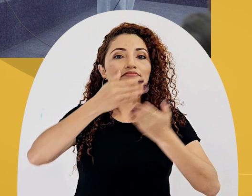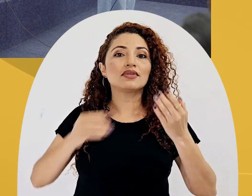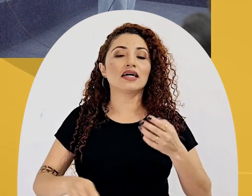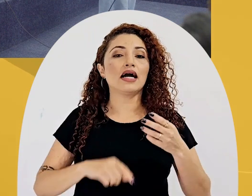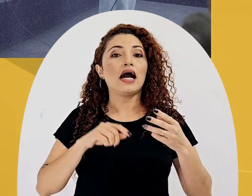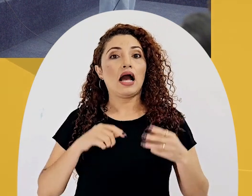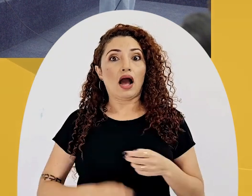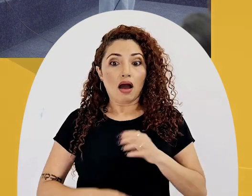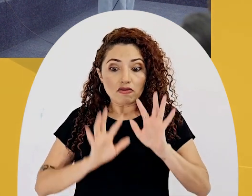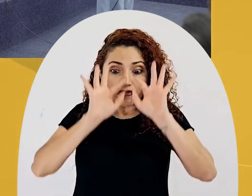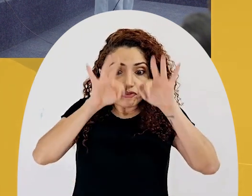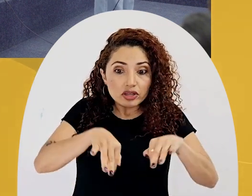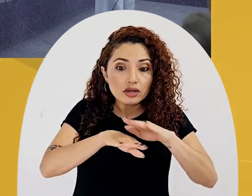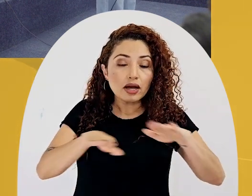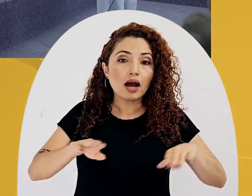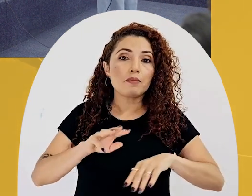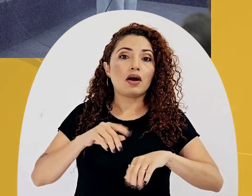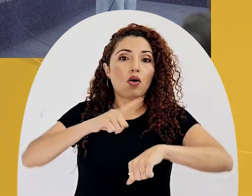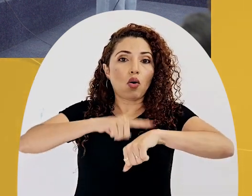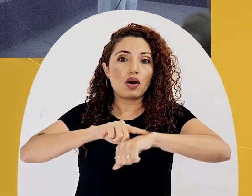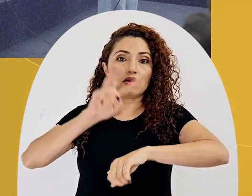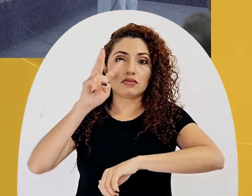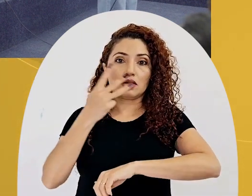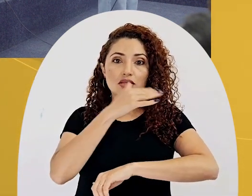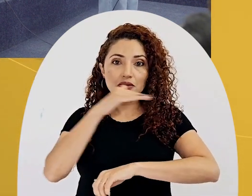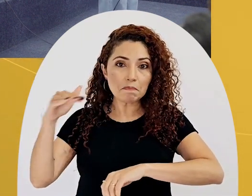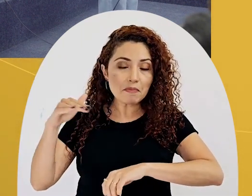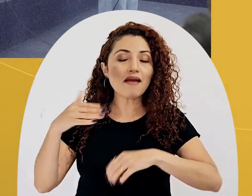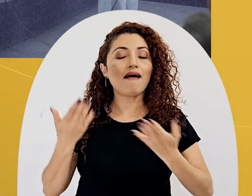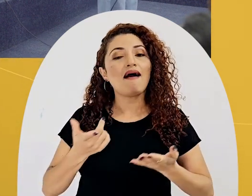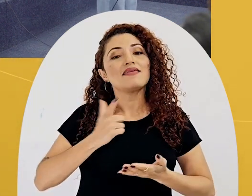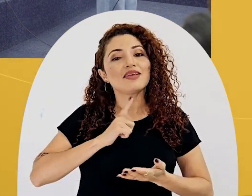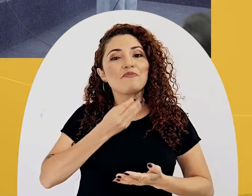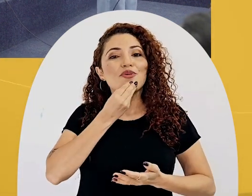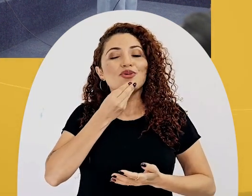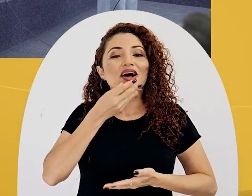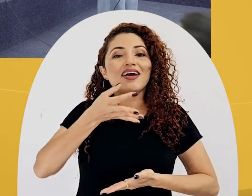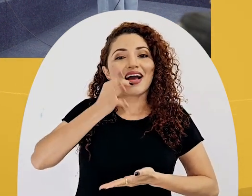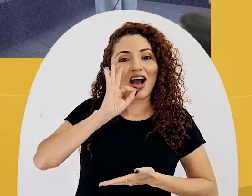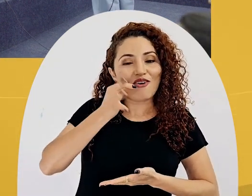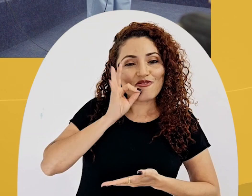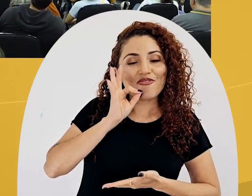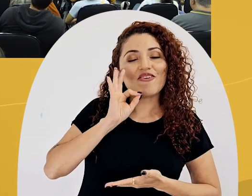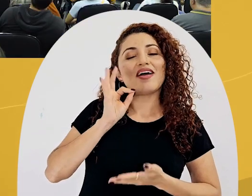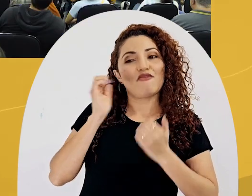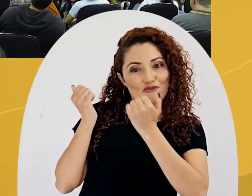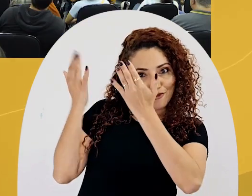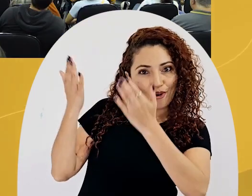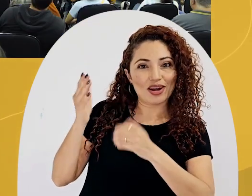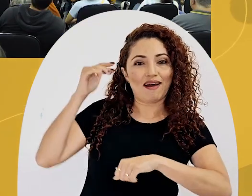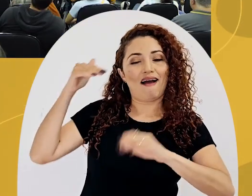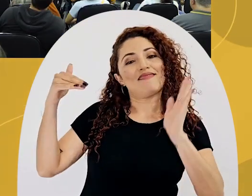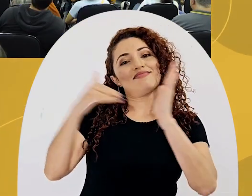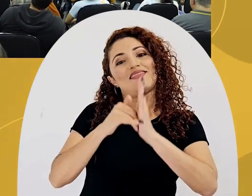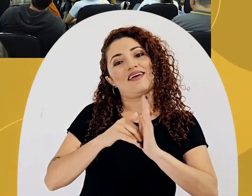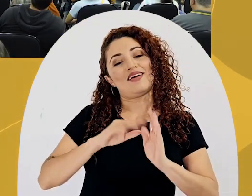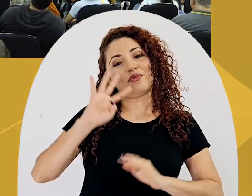às 15h30 e vamos fazer um cafezinho aí, um lanche lá fora até às 16 horas, tá bem? Bom,